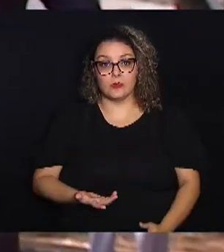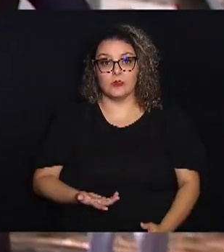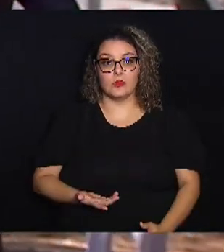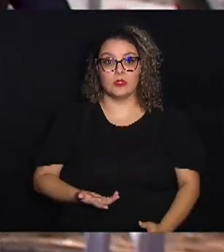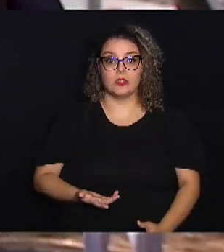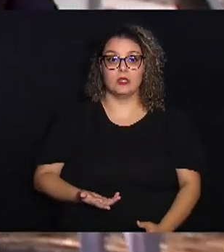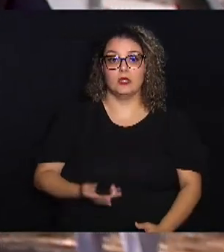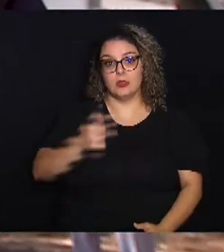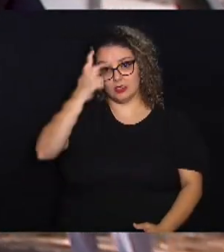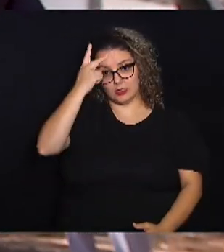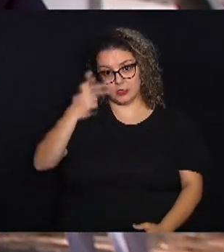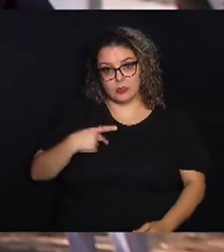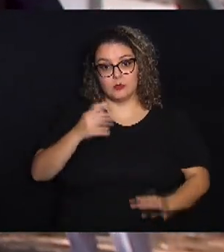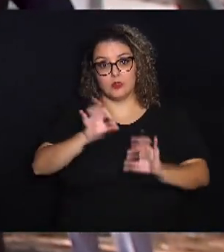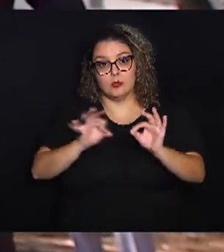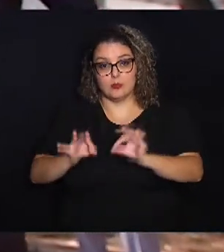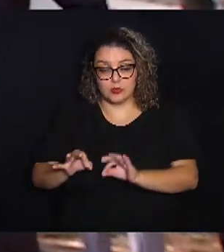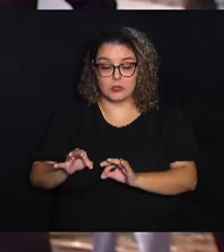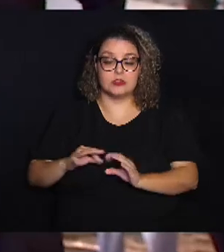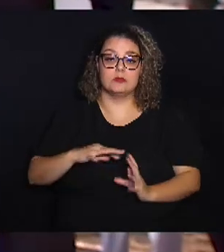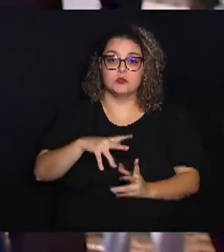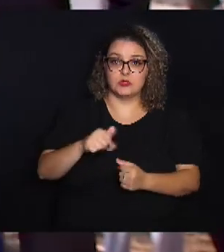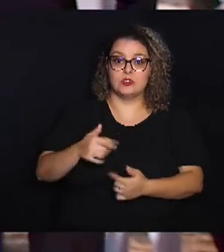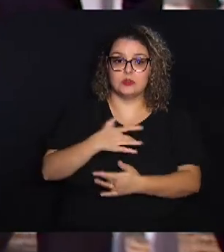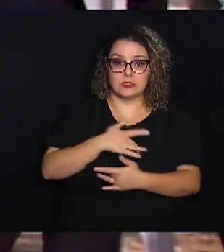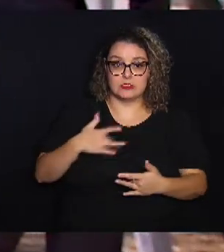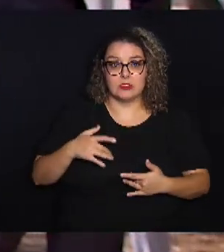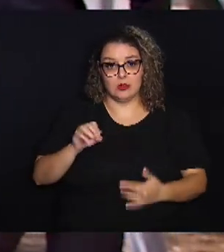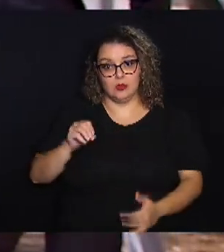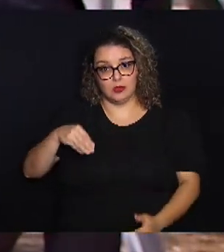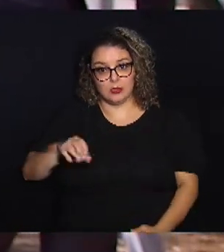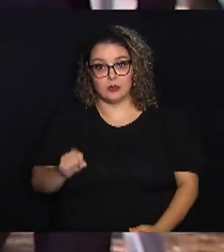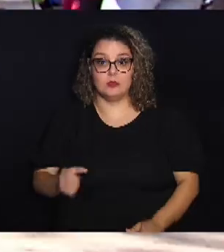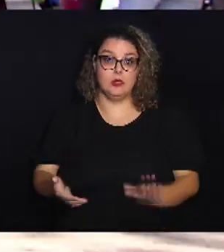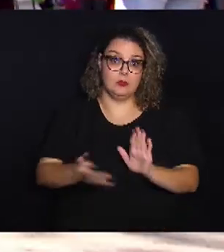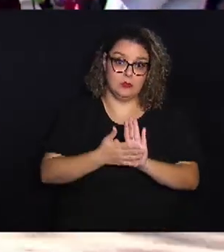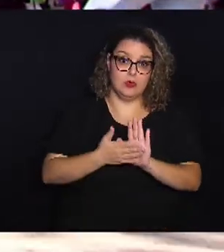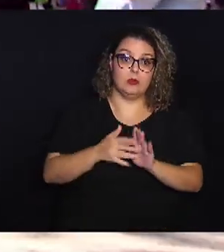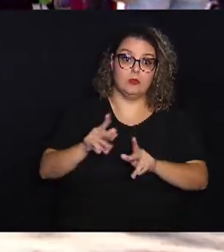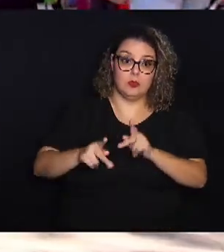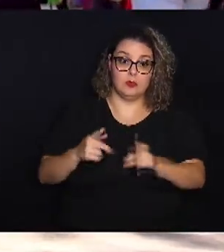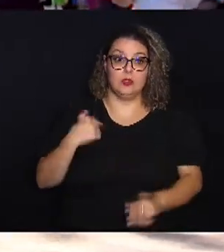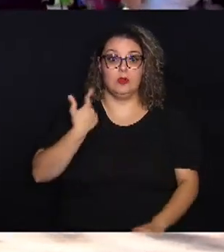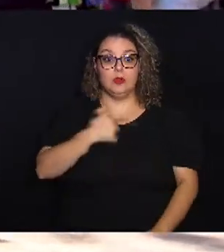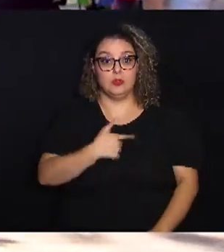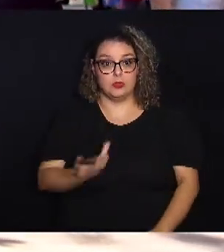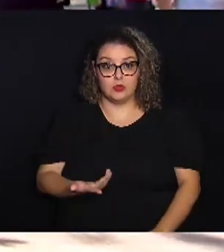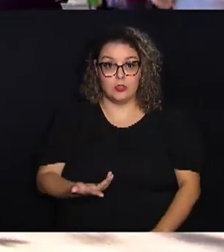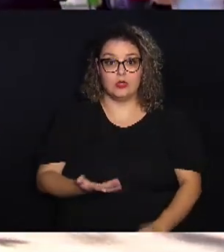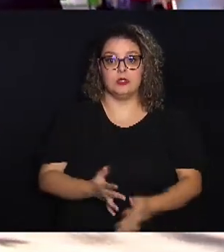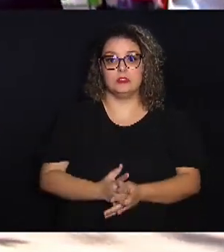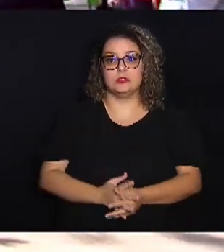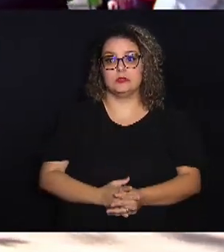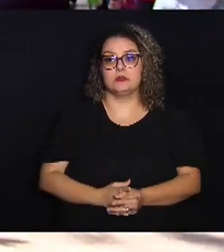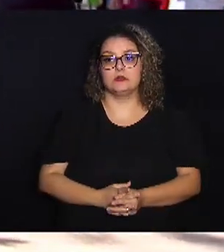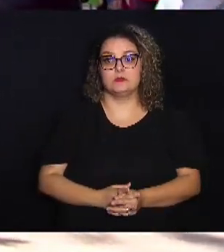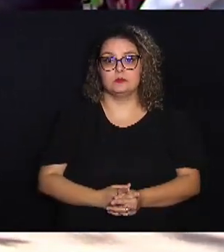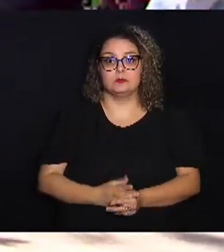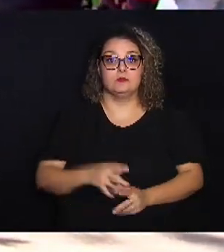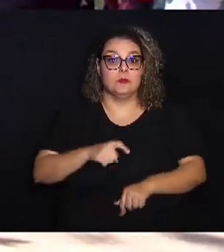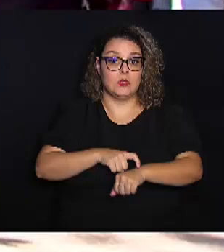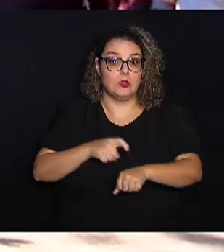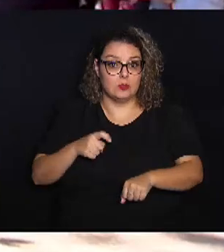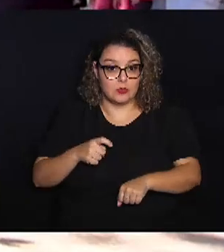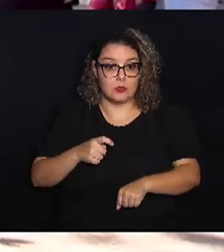a própria Organização Mundial da Saúde propõe para esse público. Nós estamos numa era em que